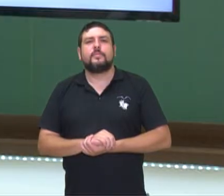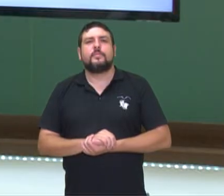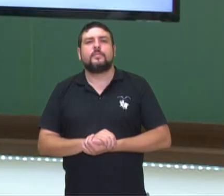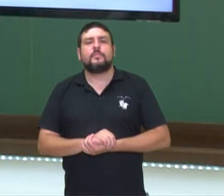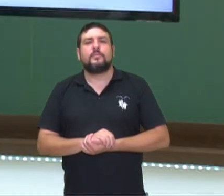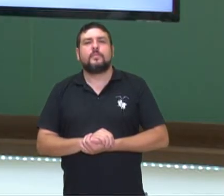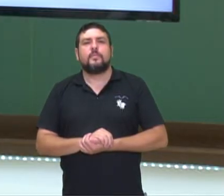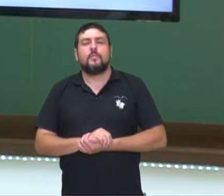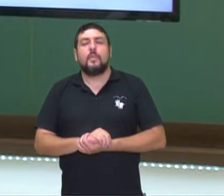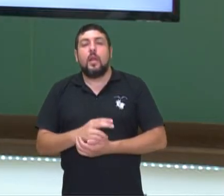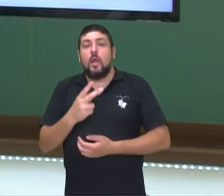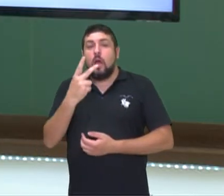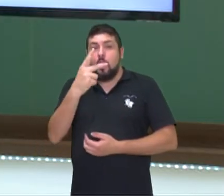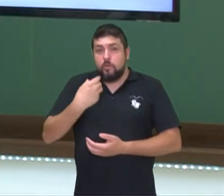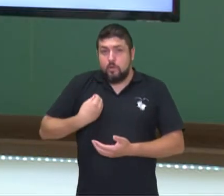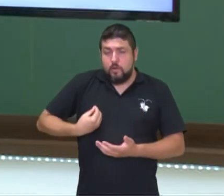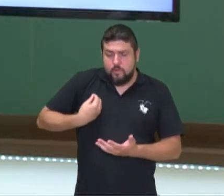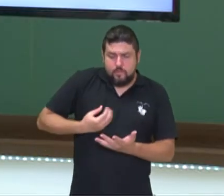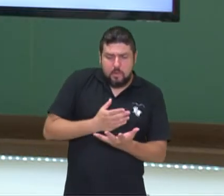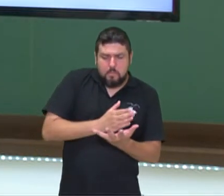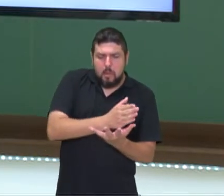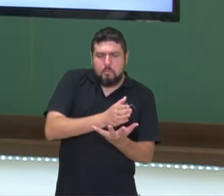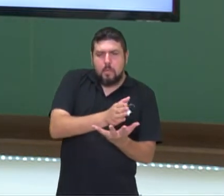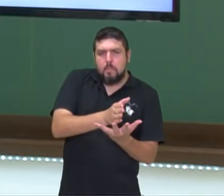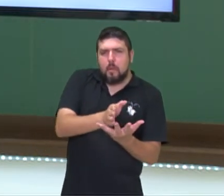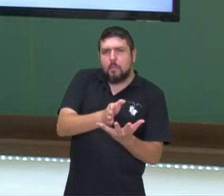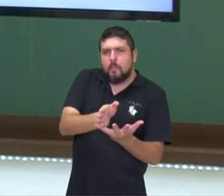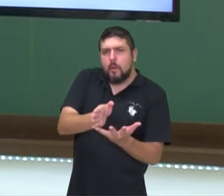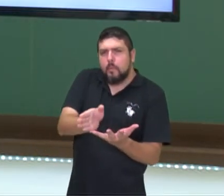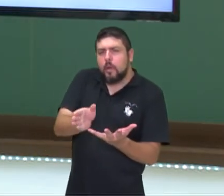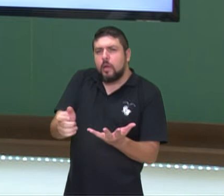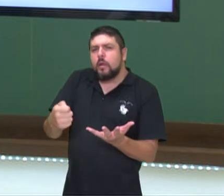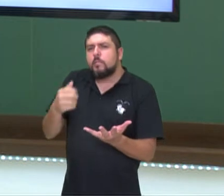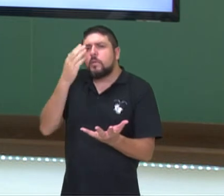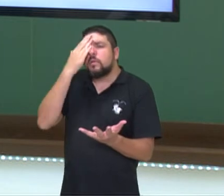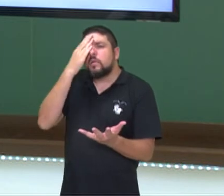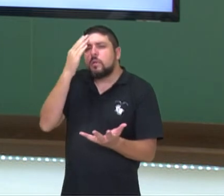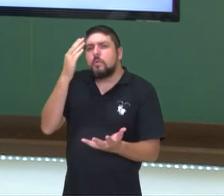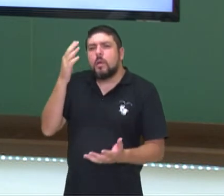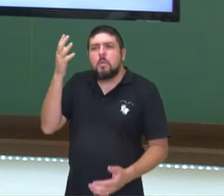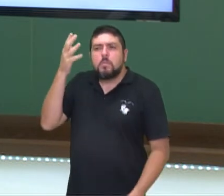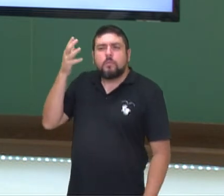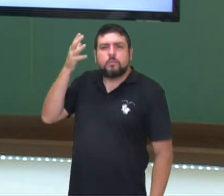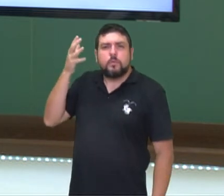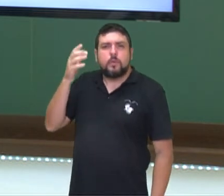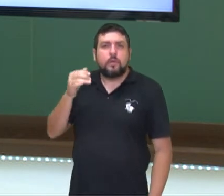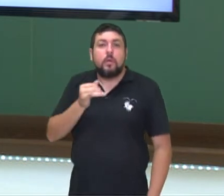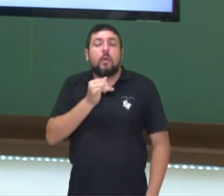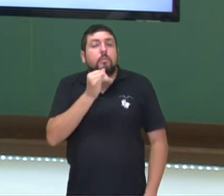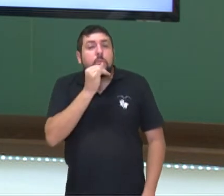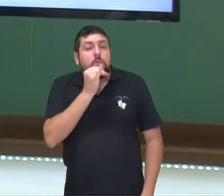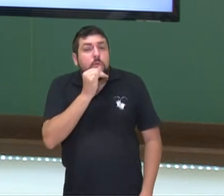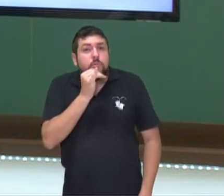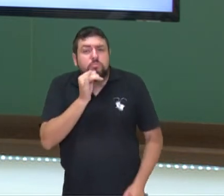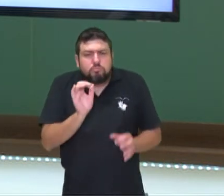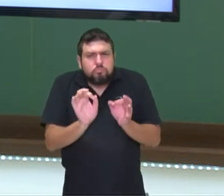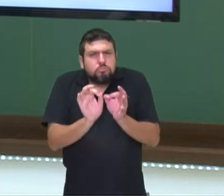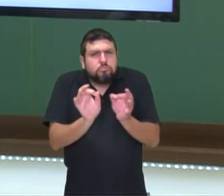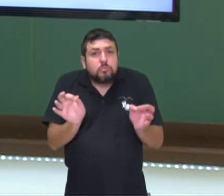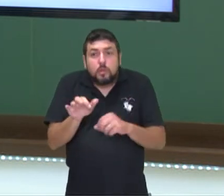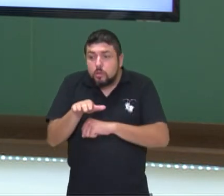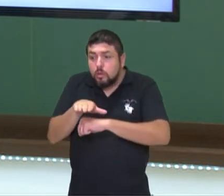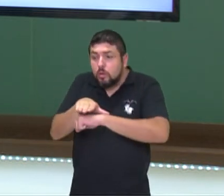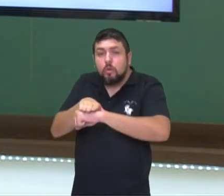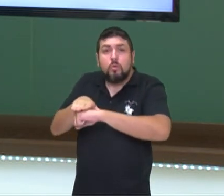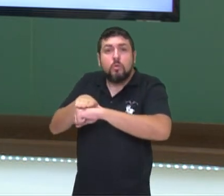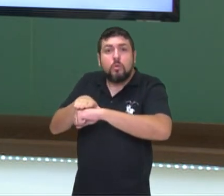Áreas da sua vida onde uma boa oratória é importante. Quando você conversa com as pessoas, é importante conseguir